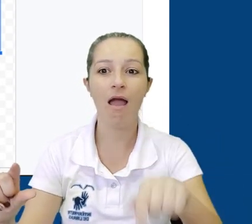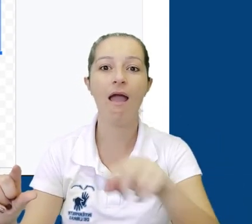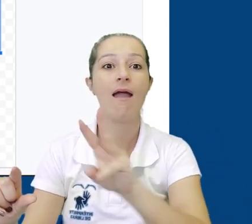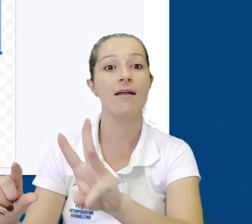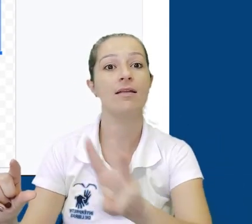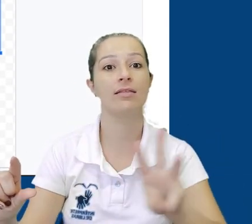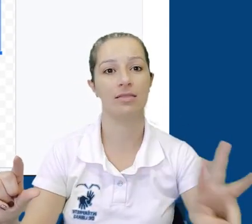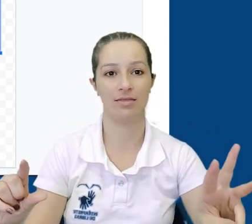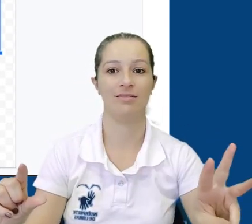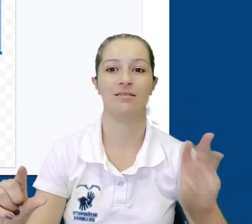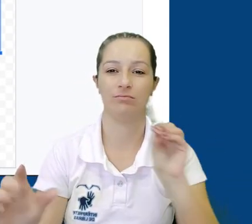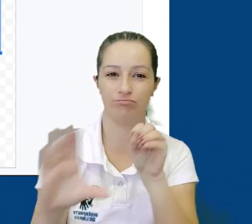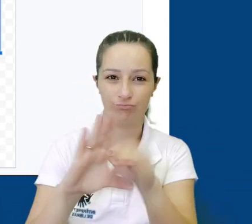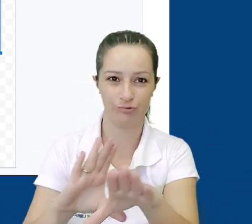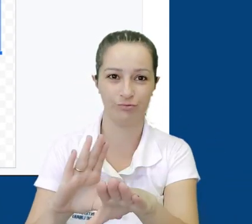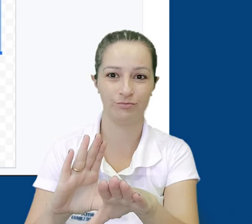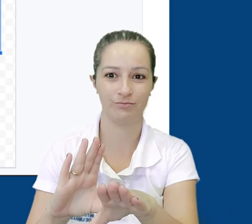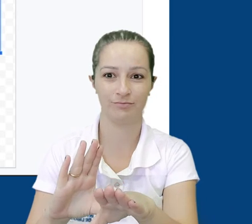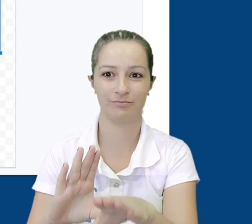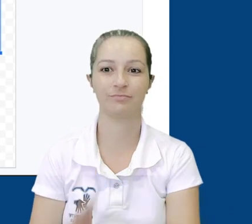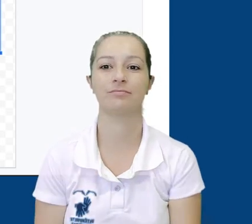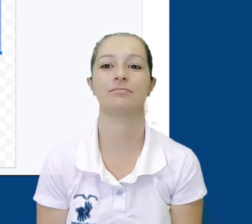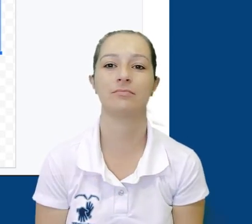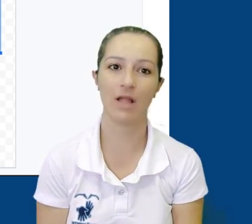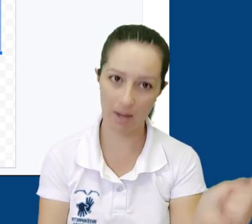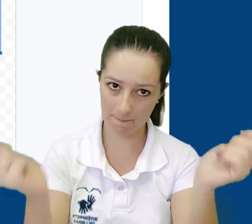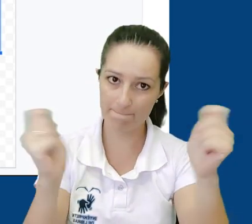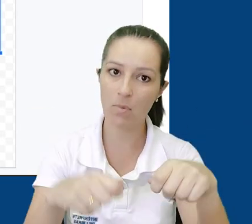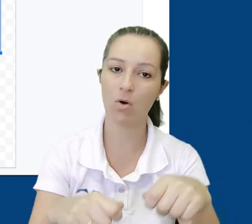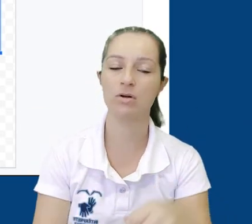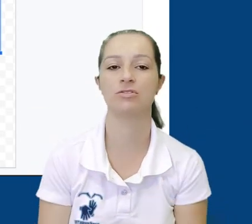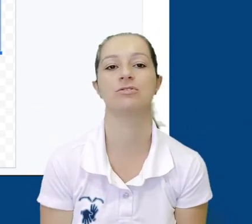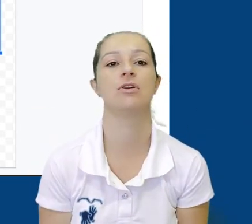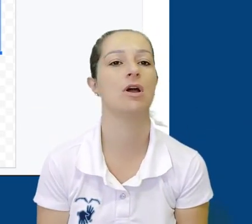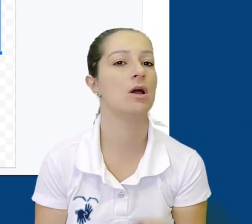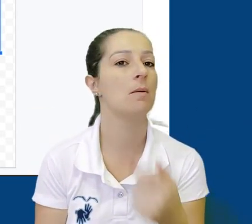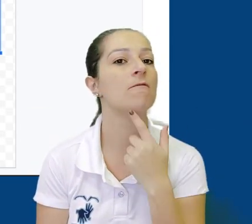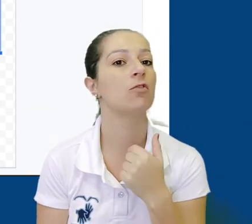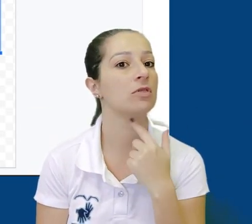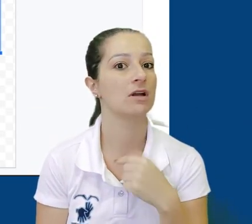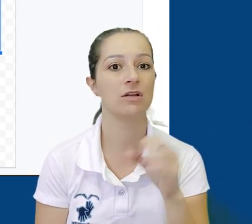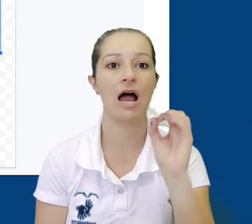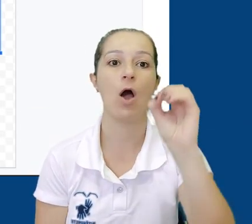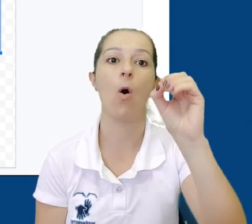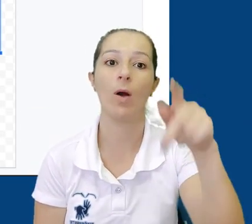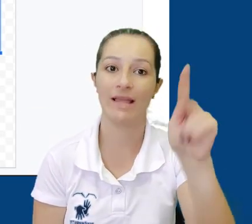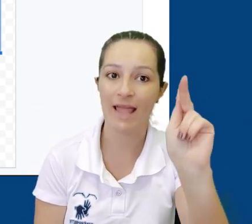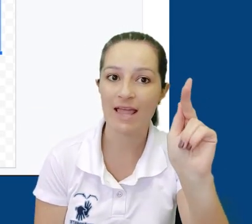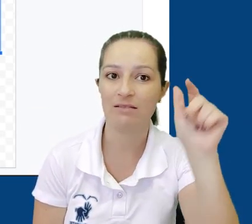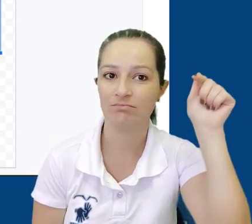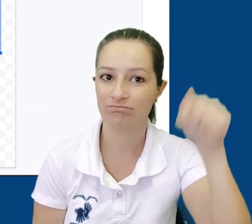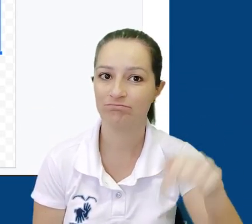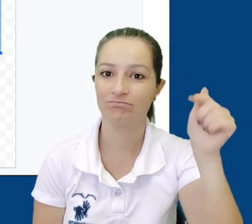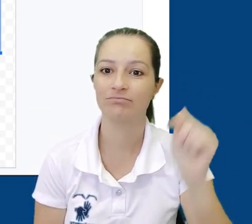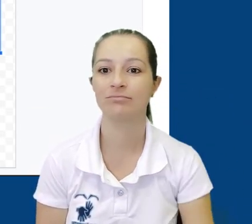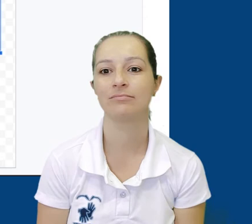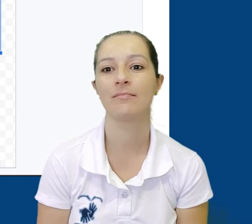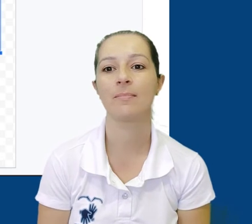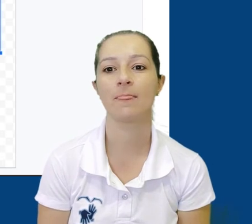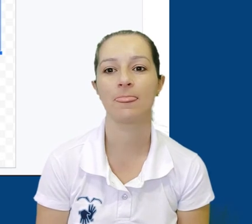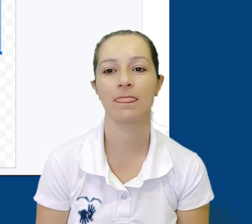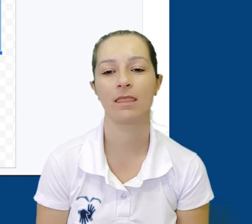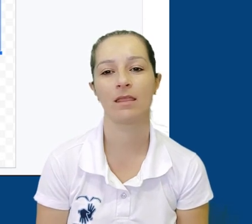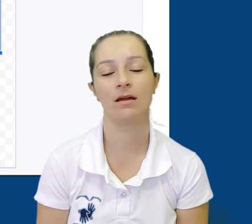forma ou a caixa de texto que selecionamos anteriormente. E podemos digitar o site que desejamos e dar ok. Nossa forma ficará